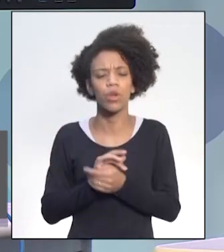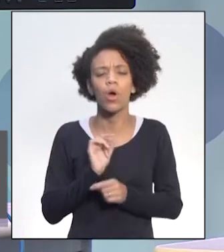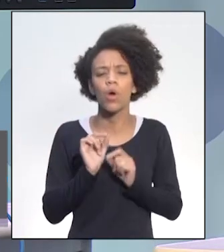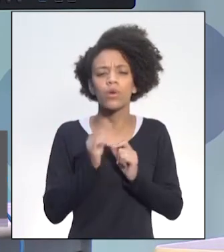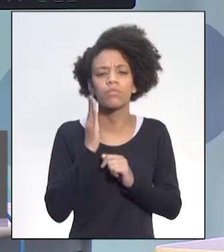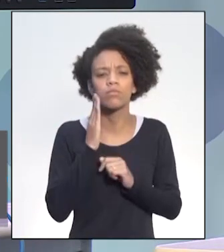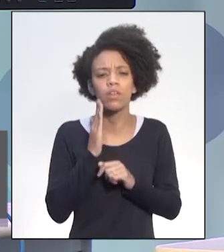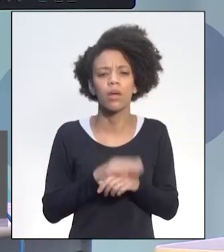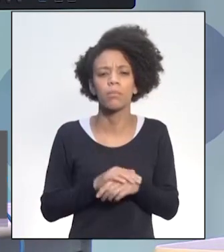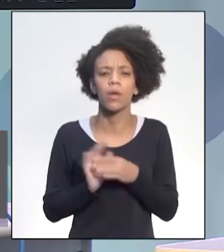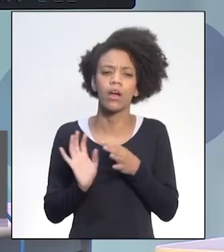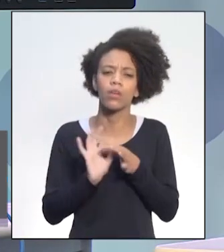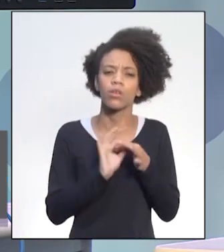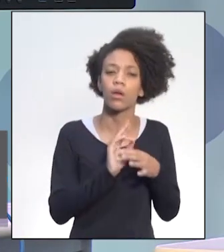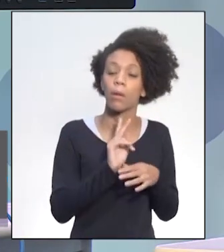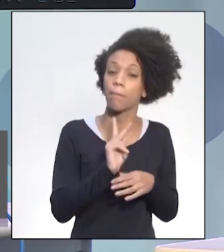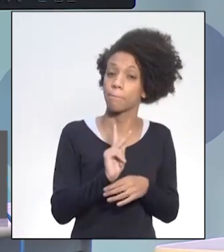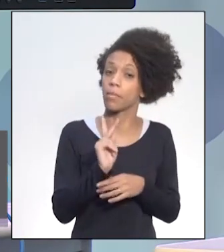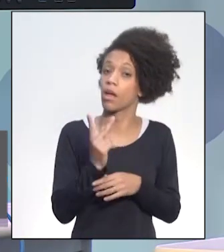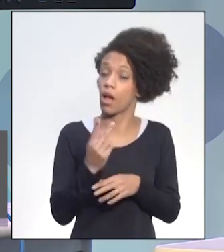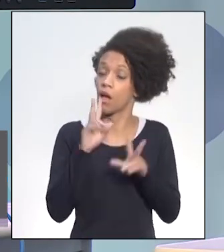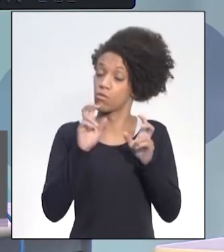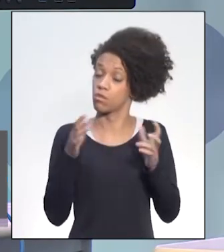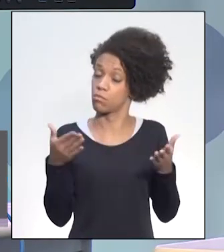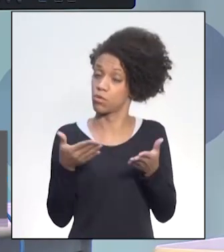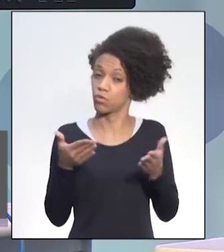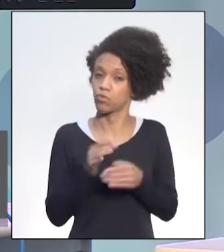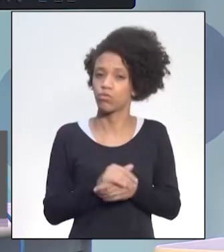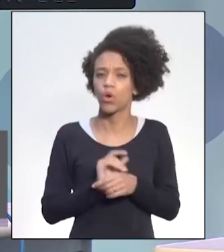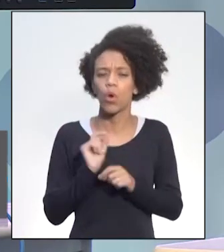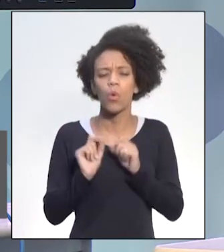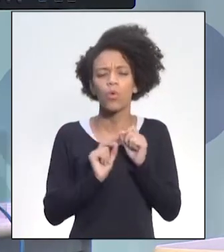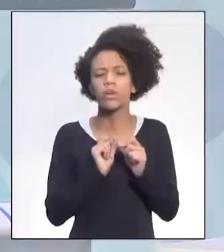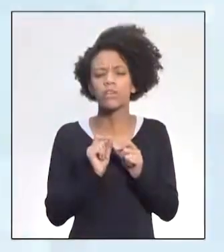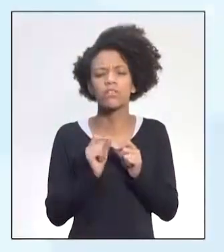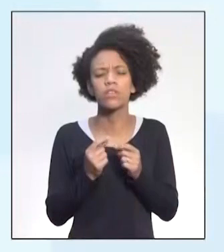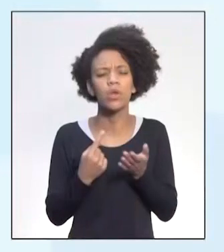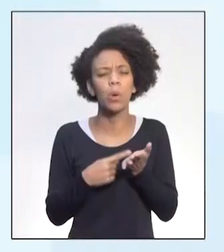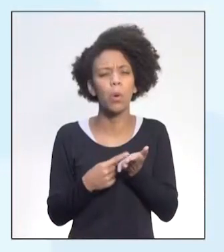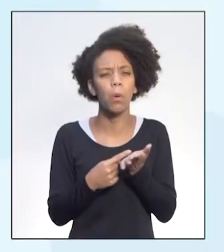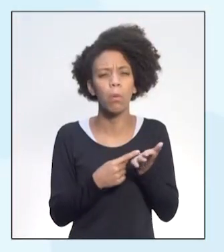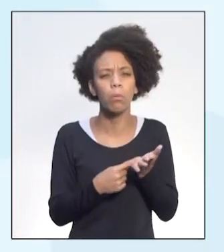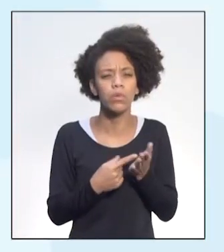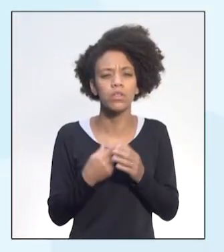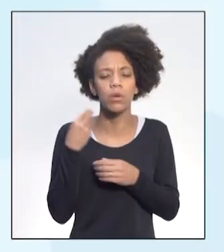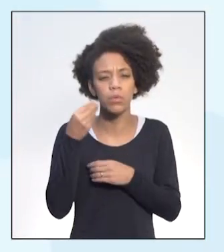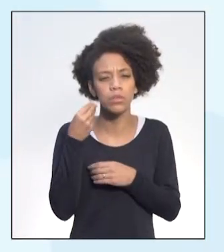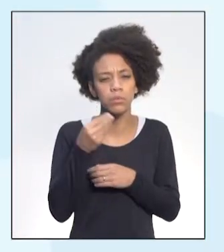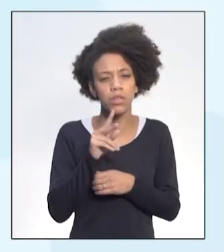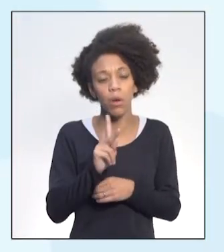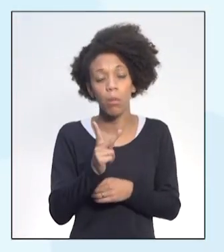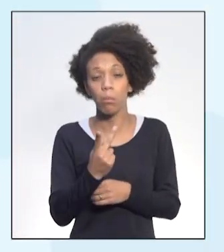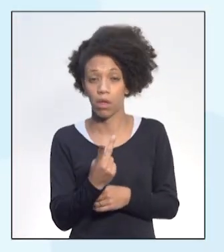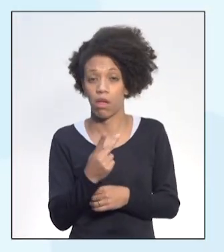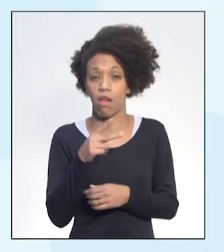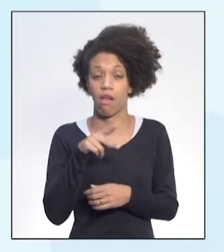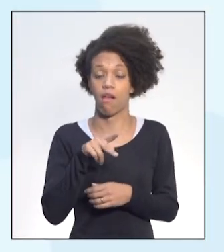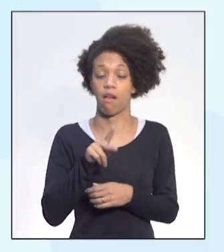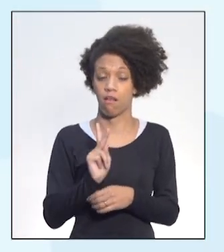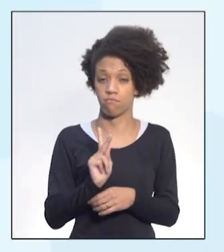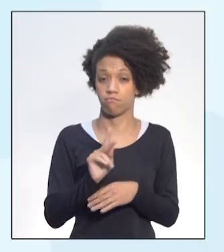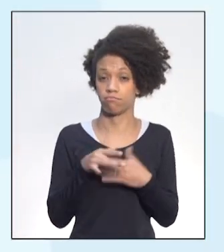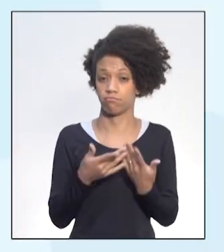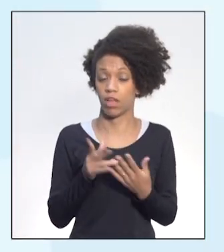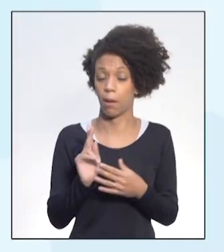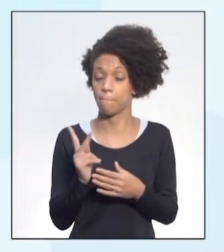sabem em relação ao pH, que é o tema da nossa aula hoje, né? O que tem a ver esse experimento com o que você conhece de